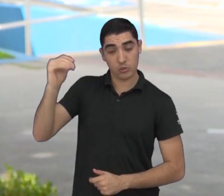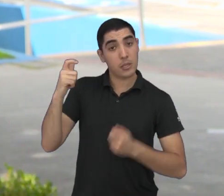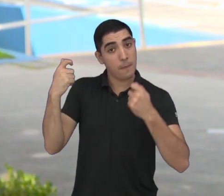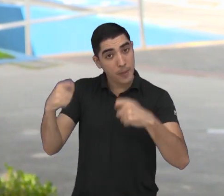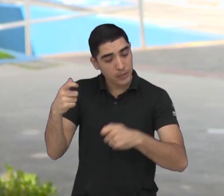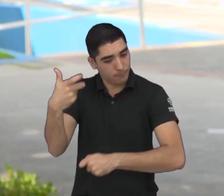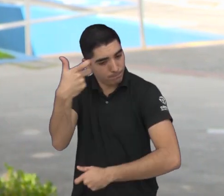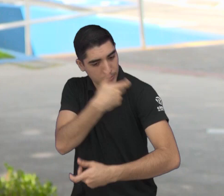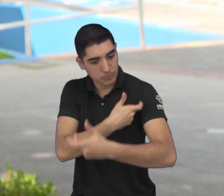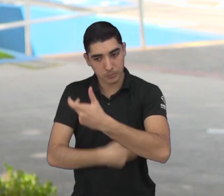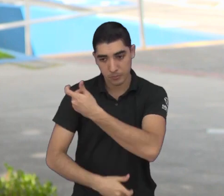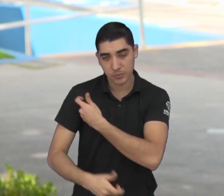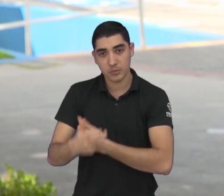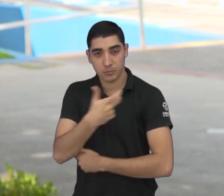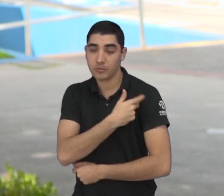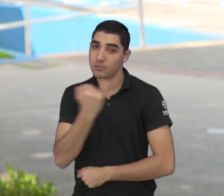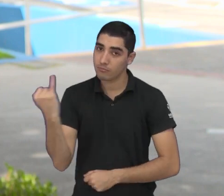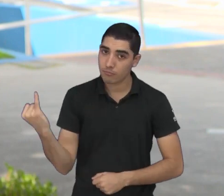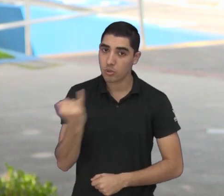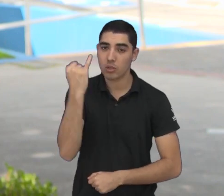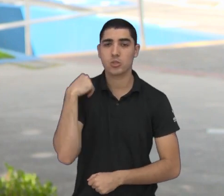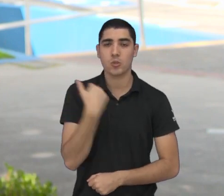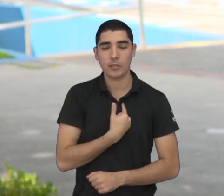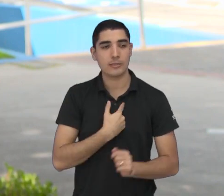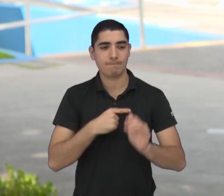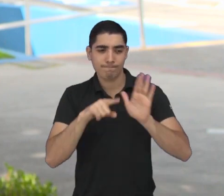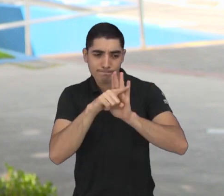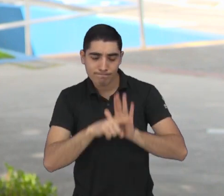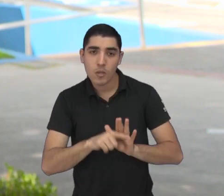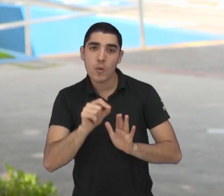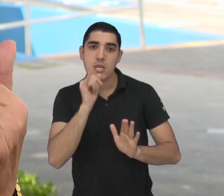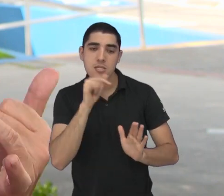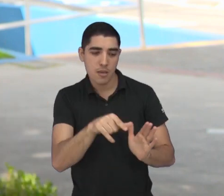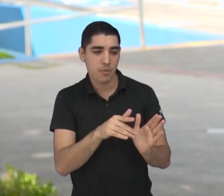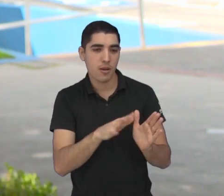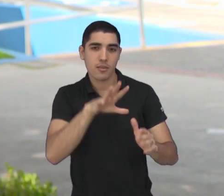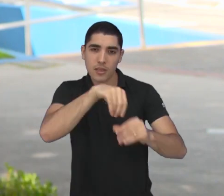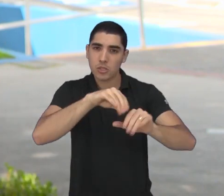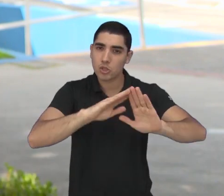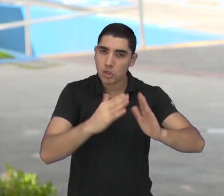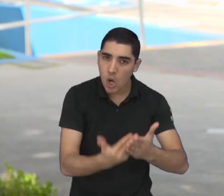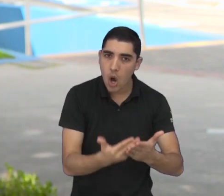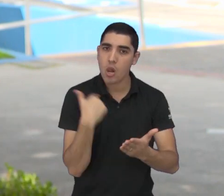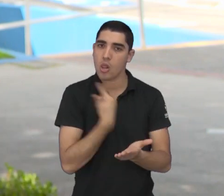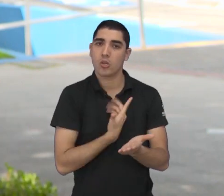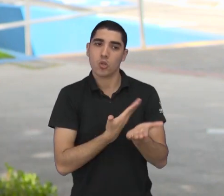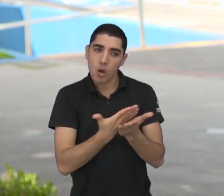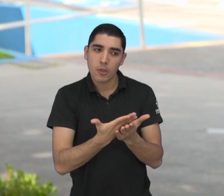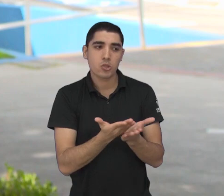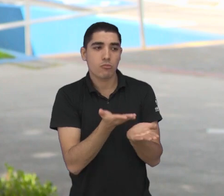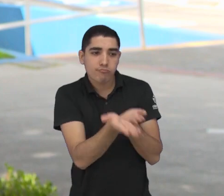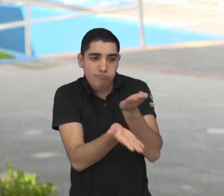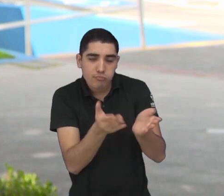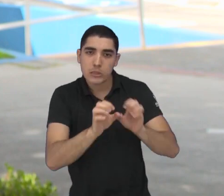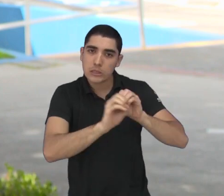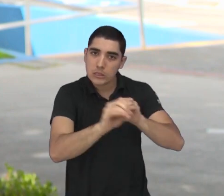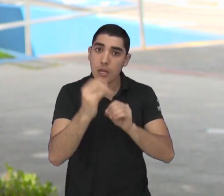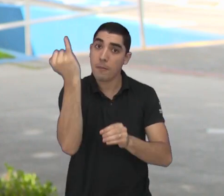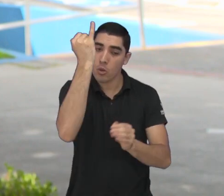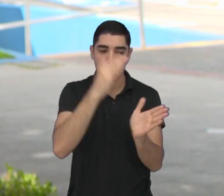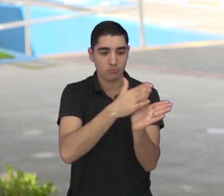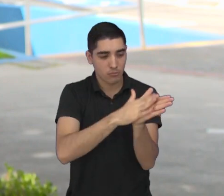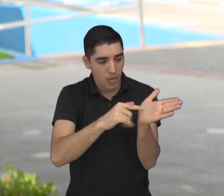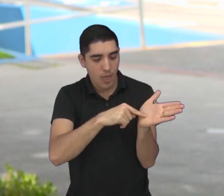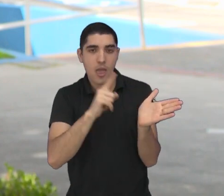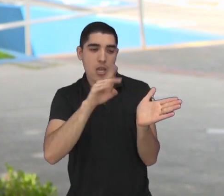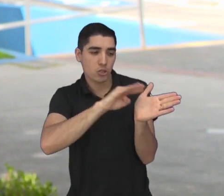ter 80% de cobertura vacinal. Então a gente está fazendo estratégias de leitura de caderneta de vacinação em escola, Quando você faz